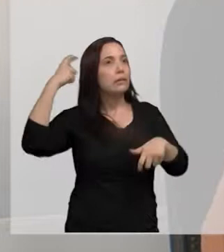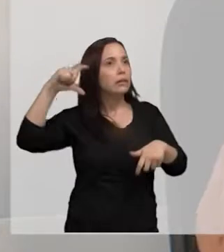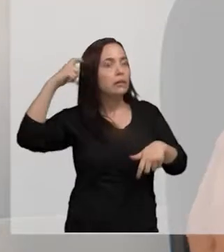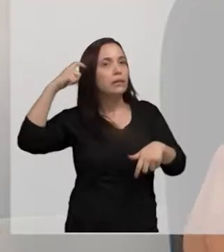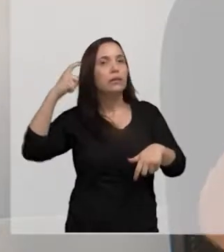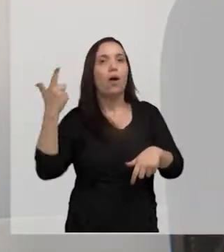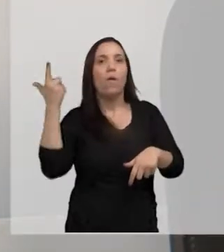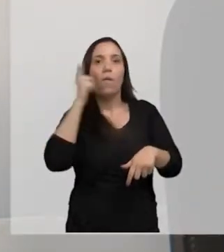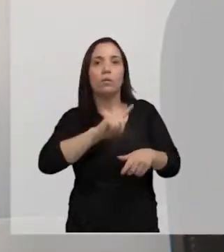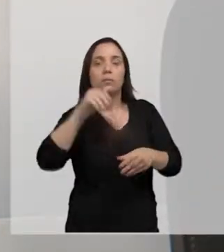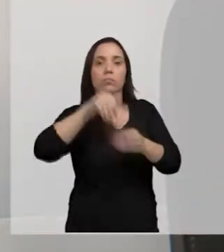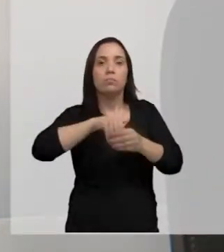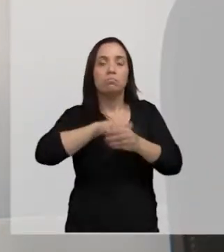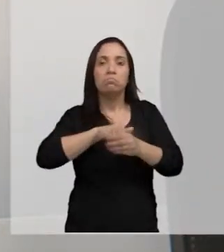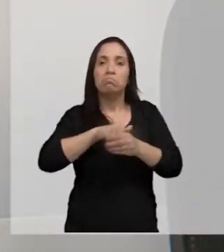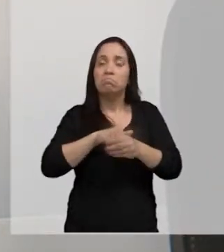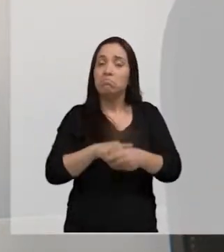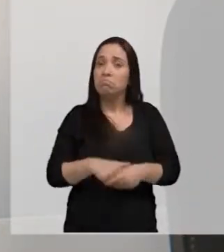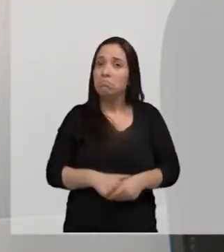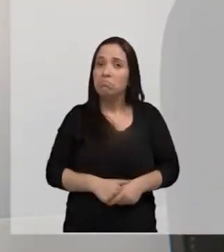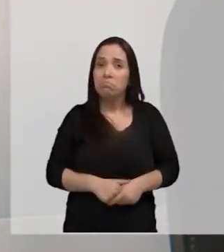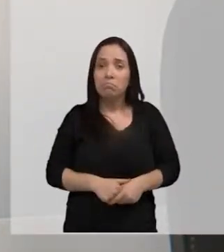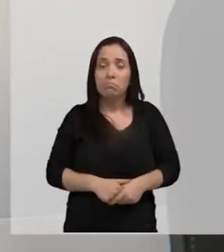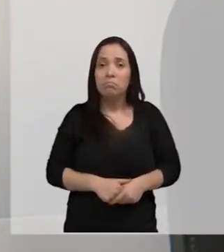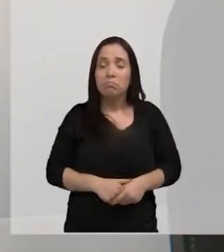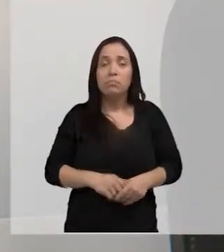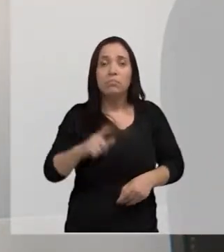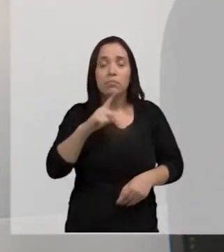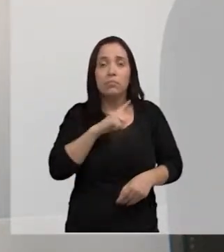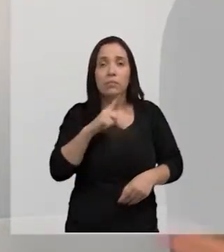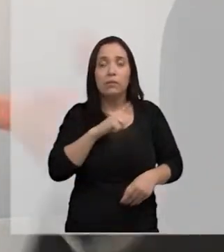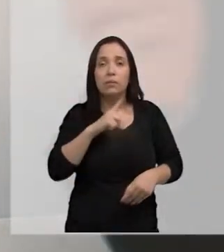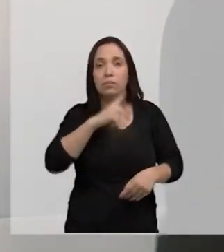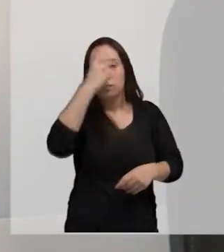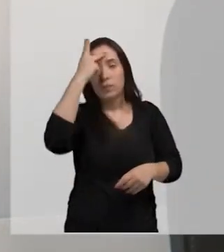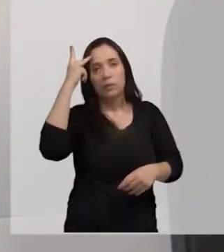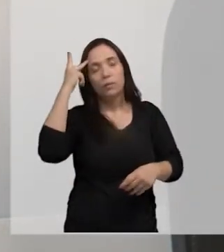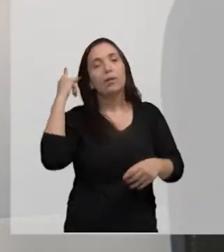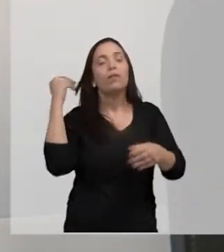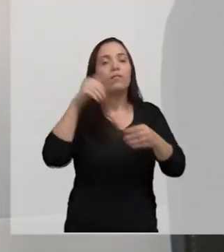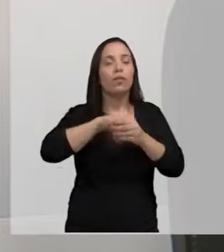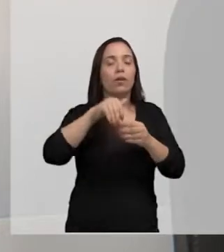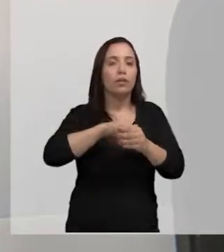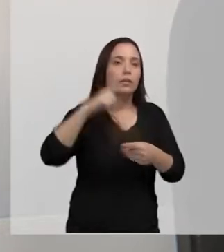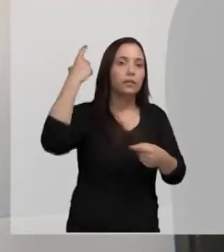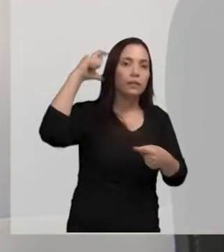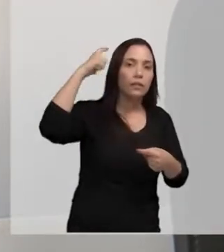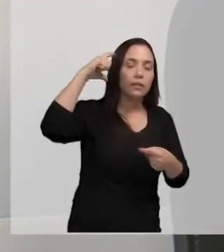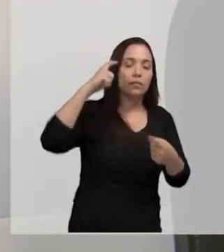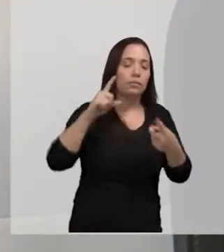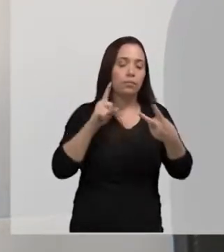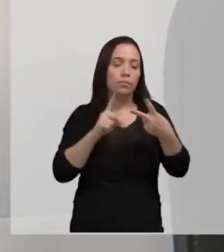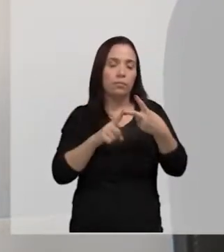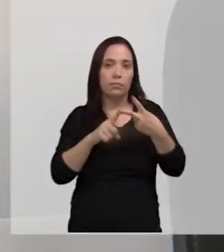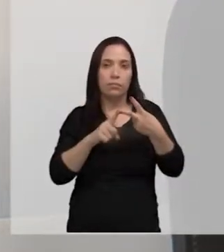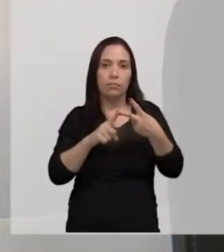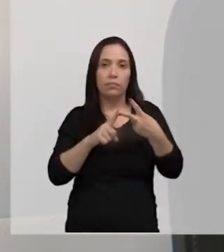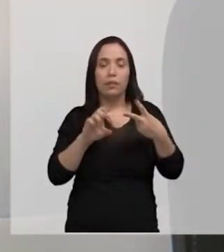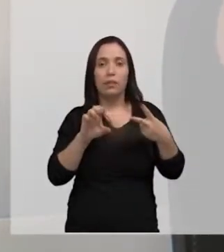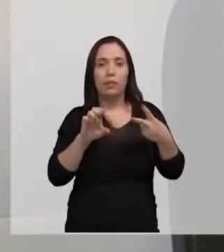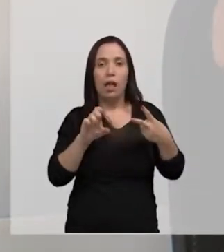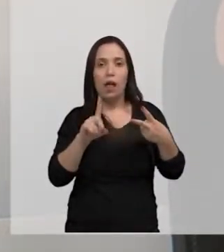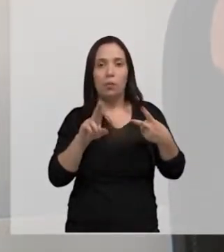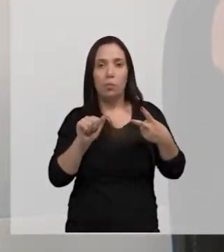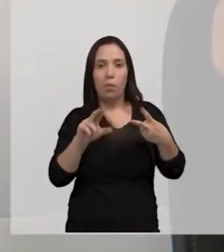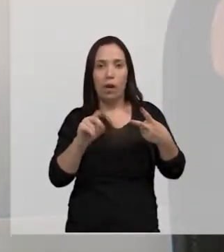fazer uma parceria mais forte, não. Setores que votaram no Cid votaram em quem? Votaram Cid Gomes e